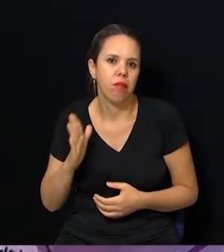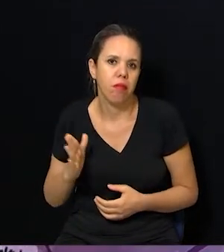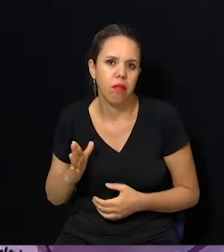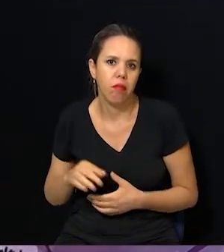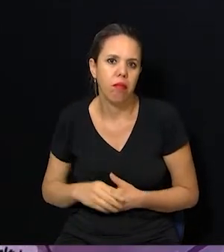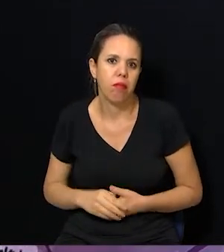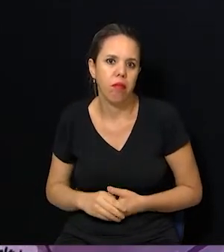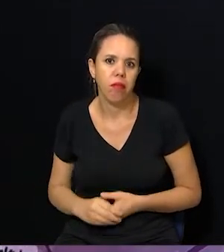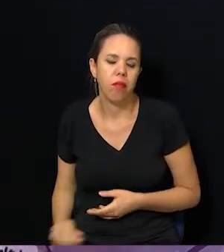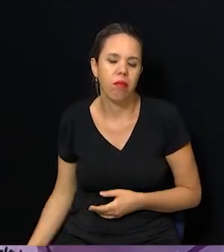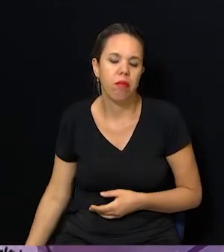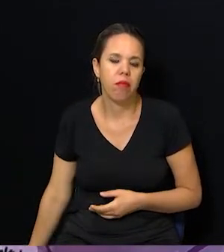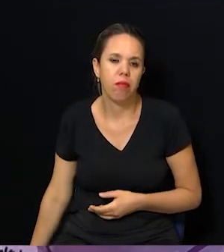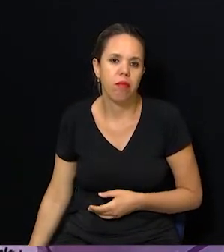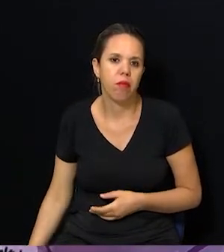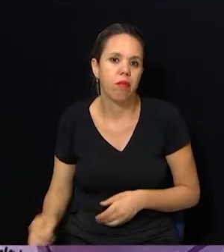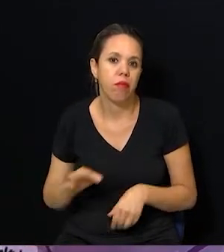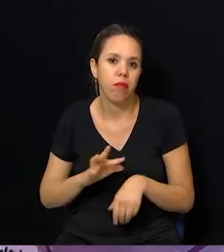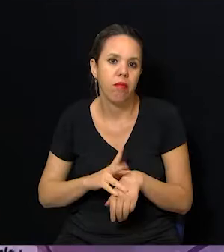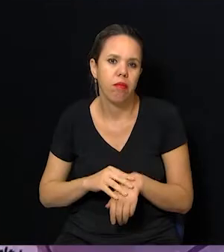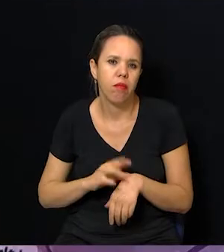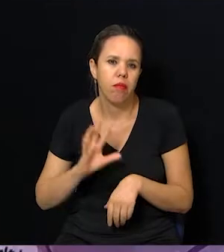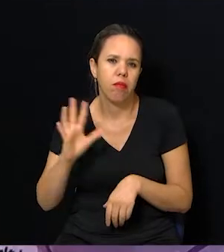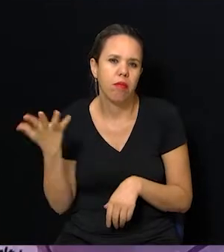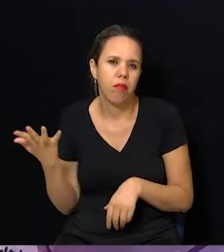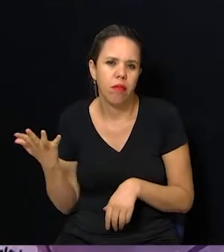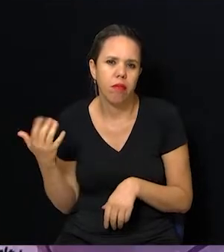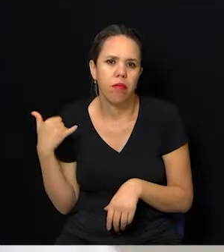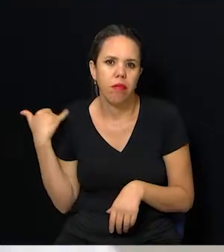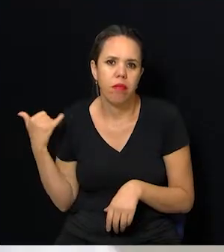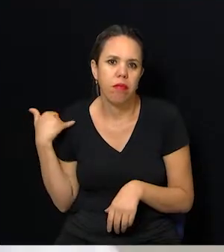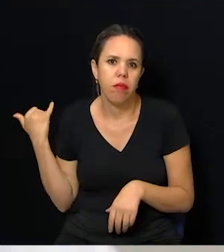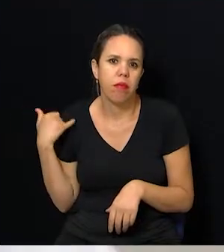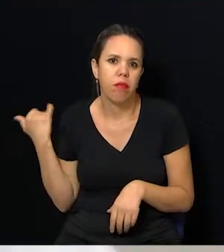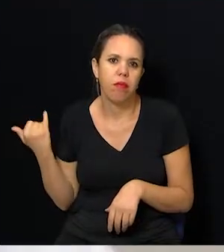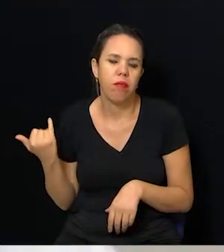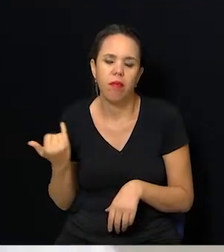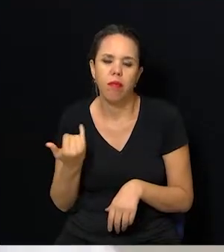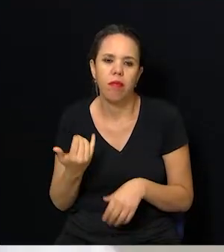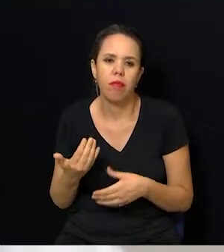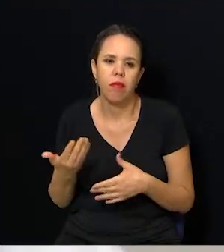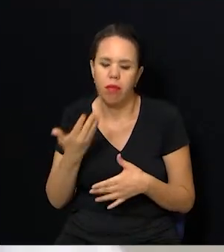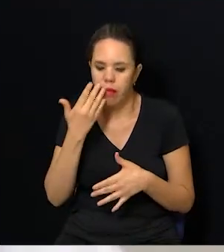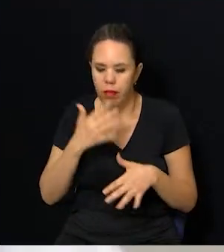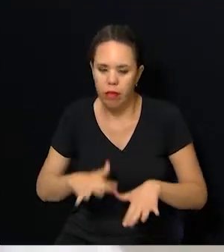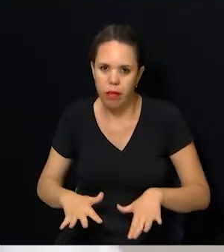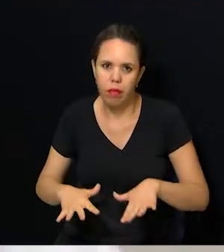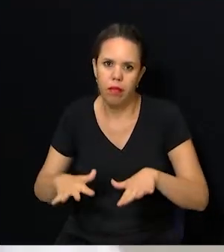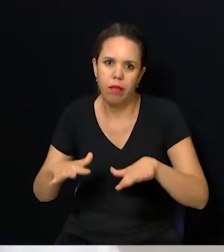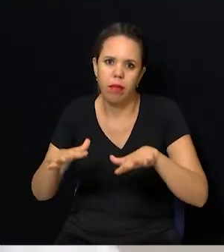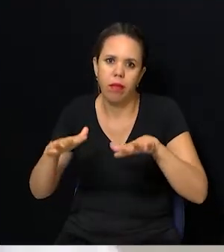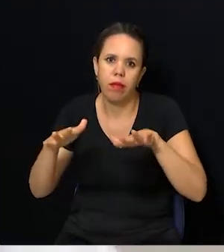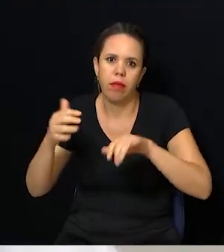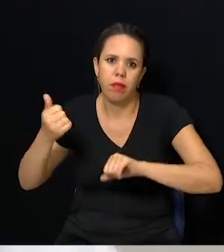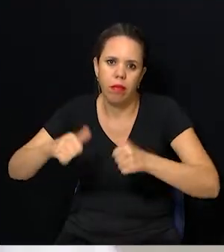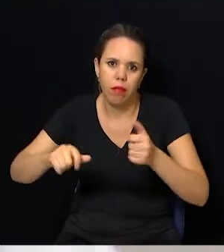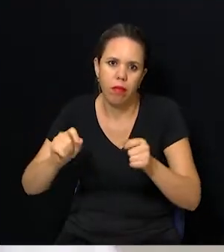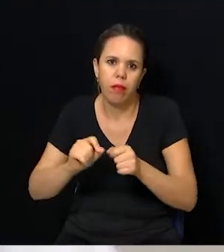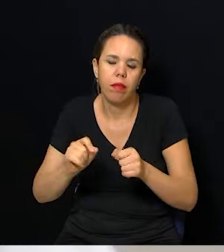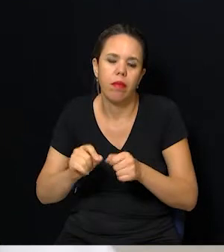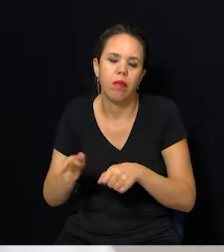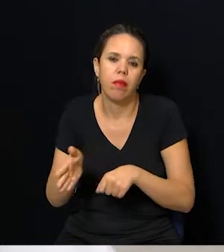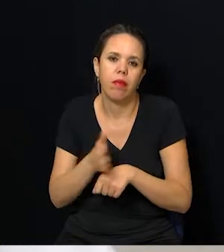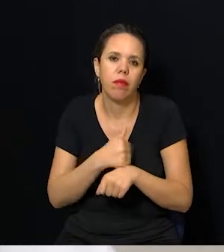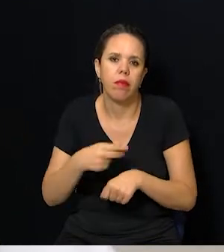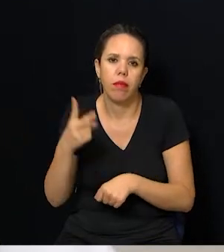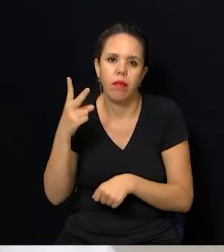né? Você vê, é uma doença que acontece numa faixa etária precoce da vida. Uma boa parte dos diagnósticos é feita